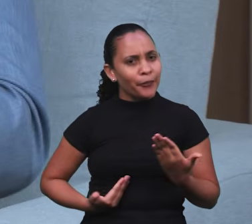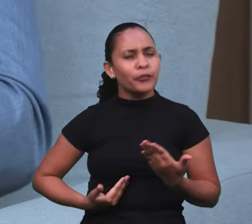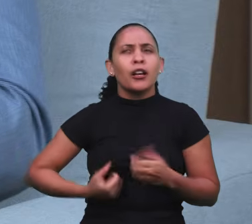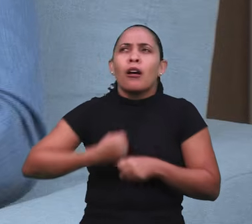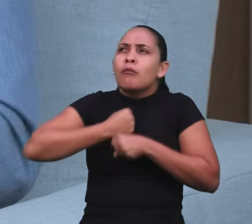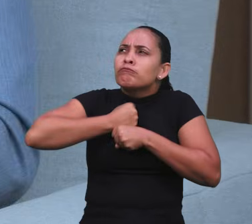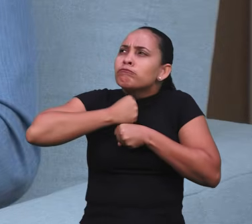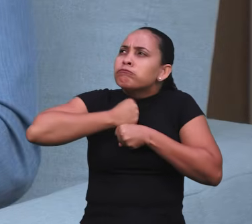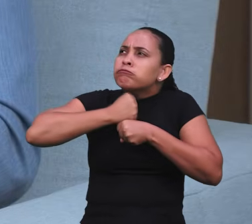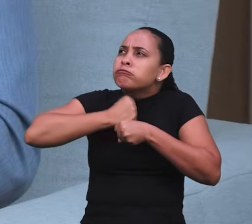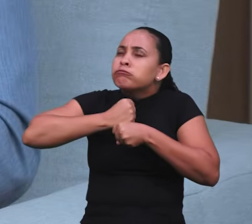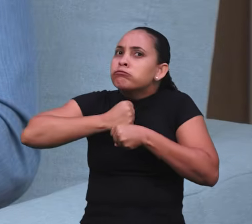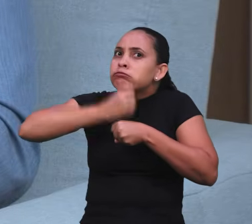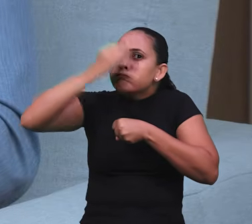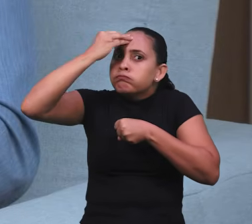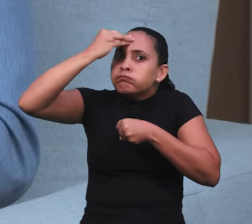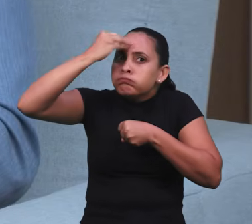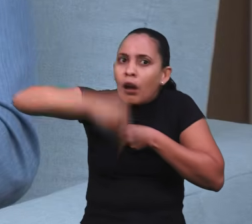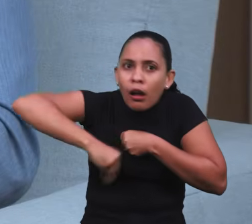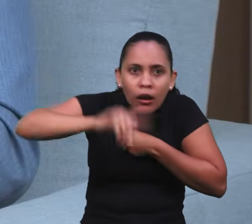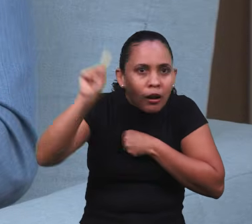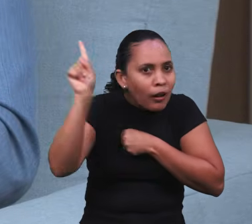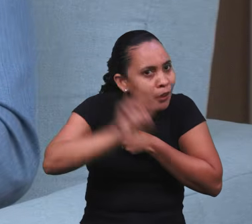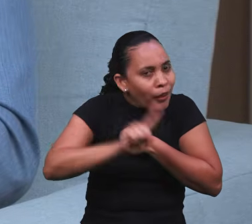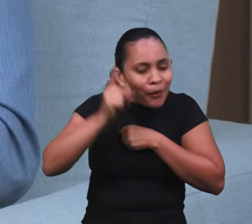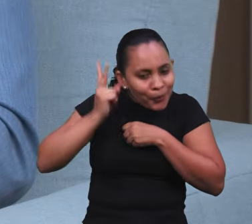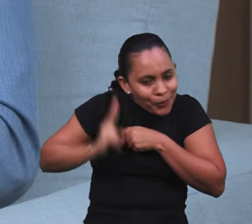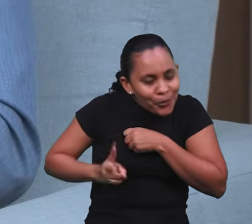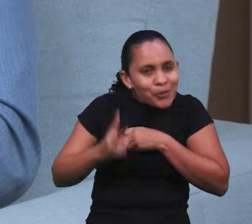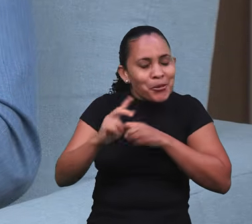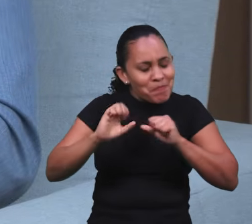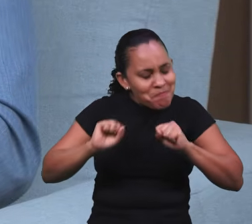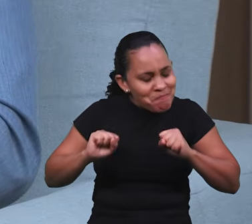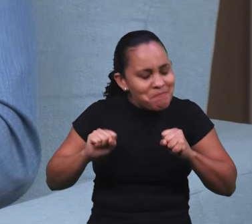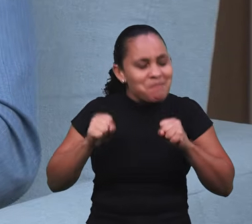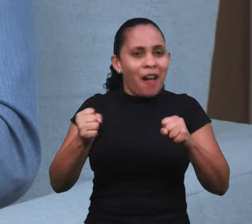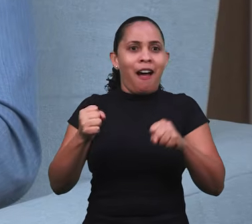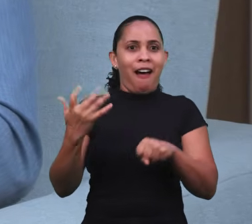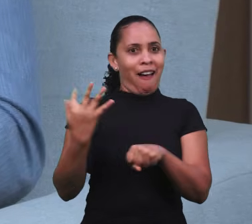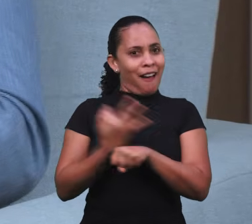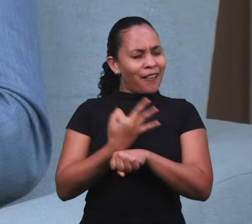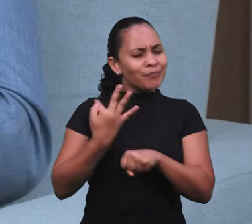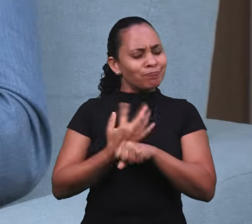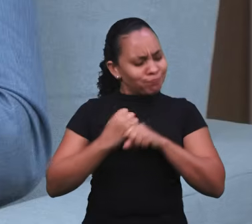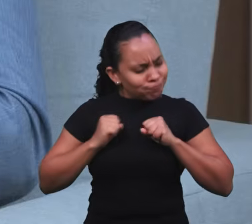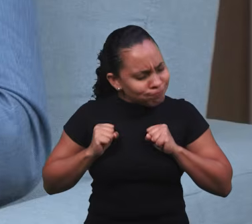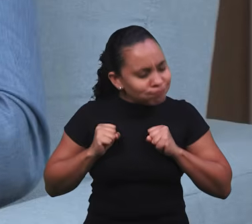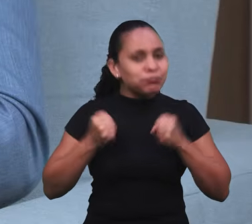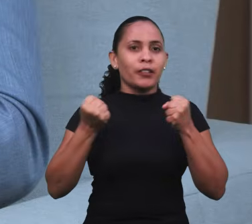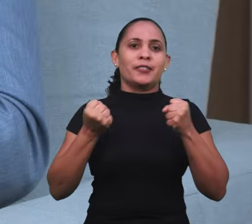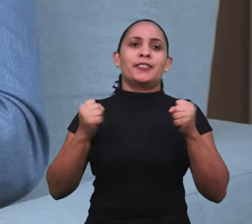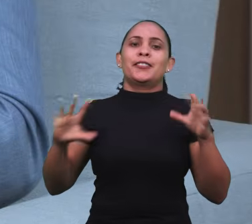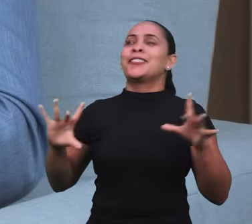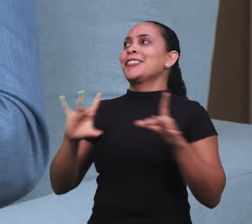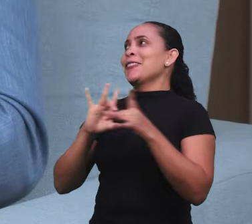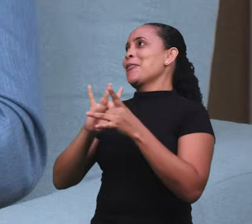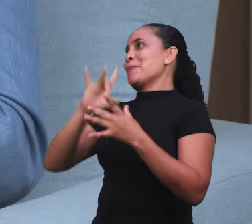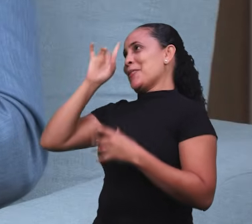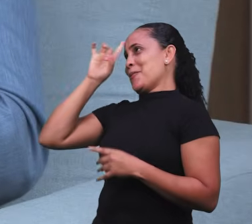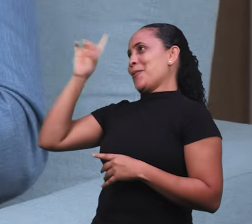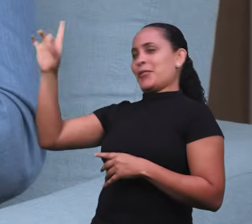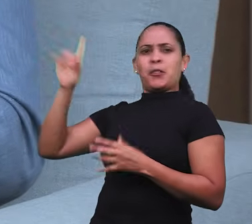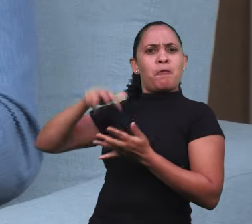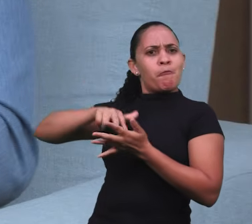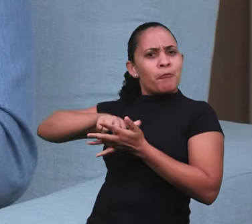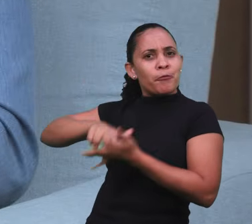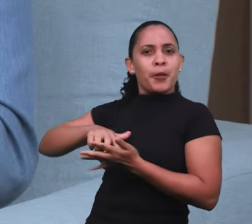estão há tantos anos e não desistiram, pelo contrário, perseveram, permanecem firmes na